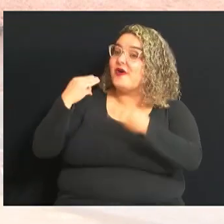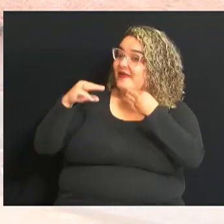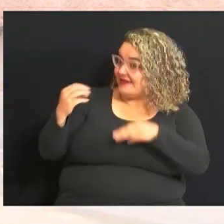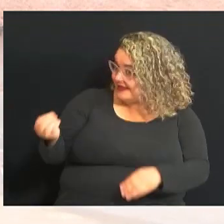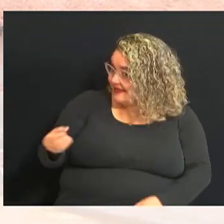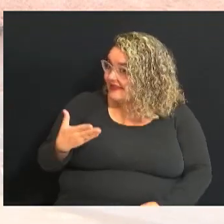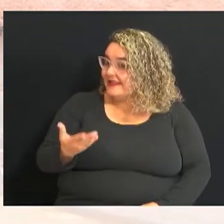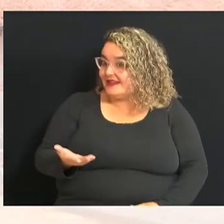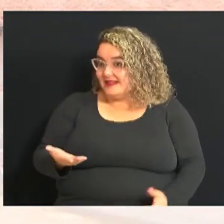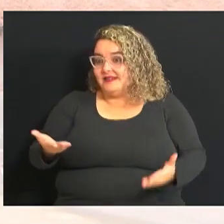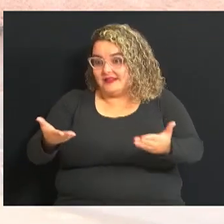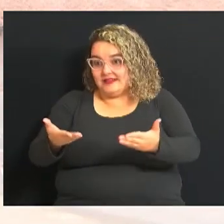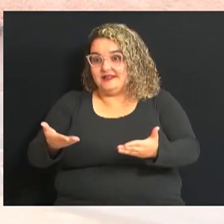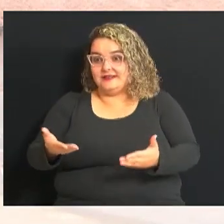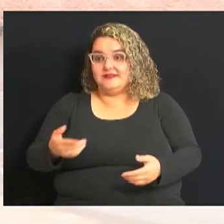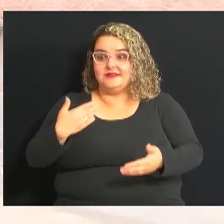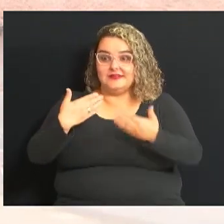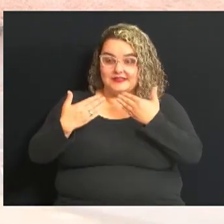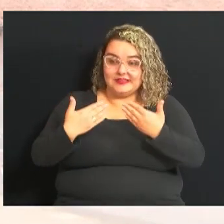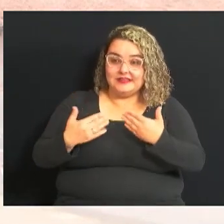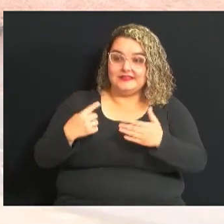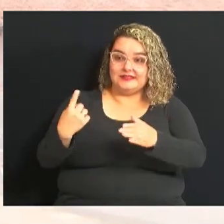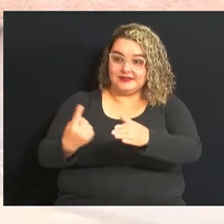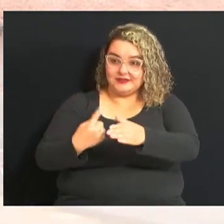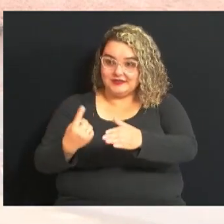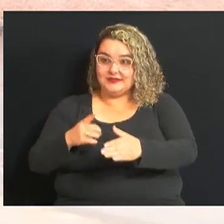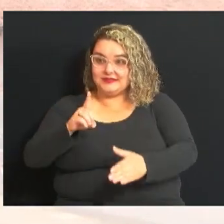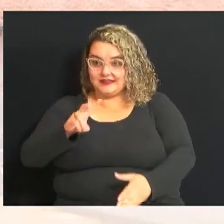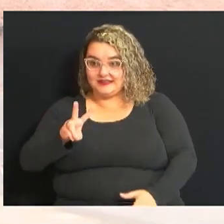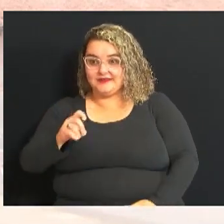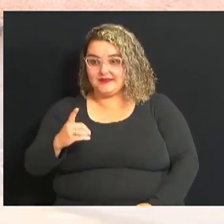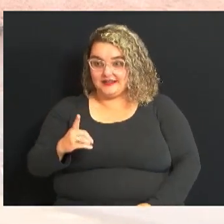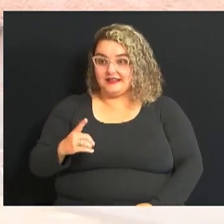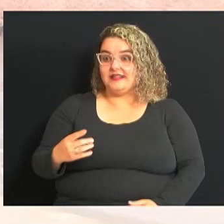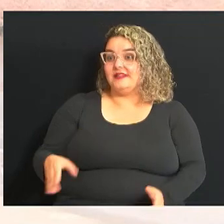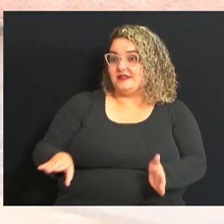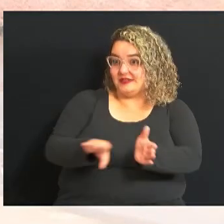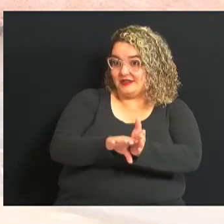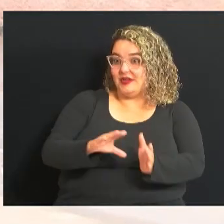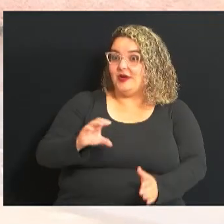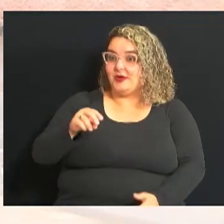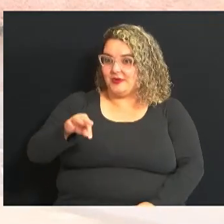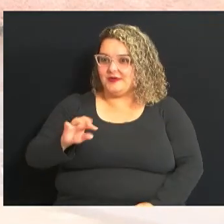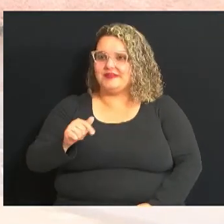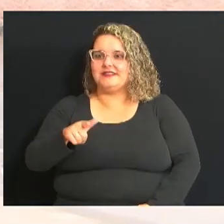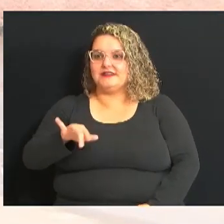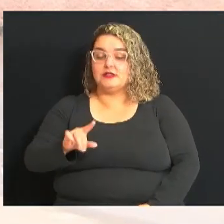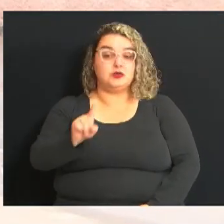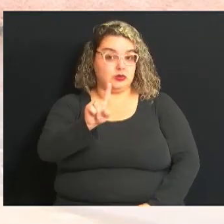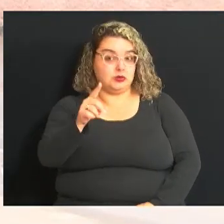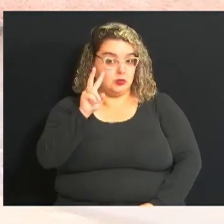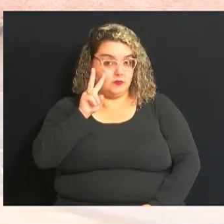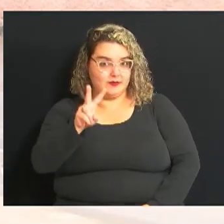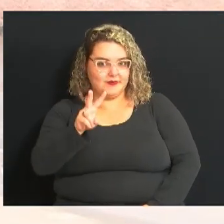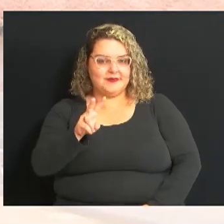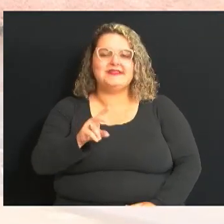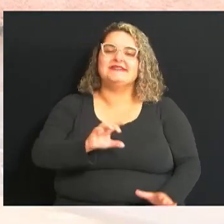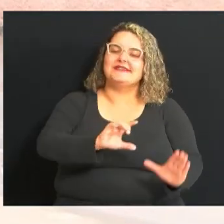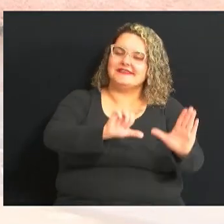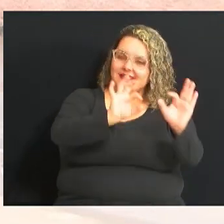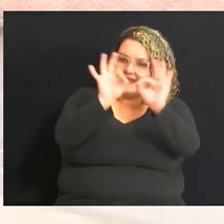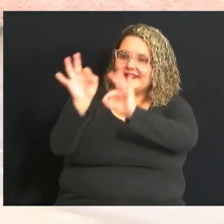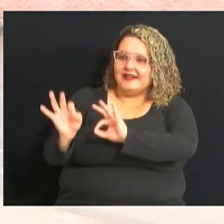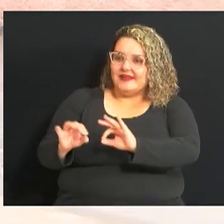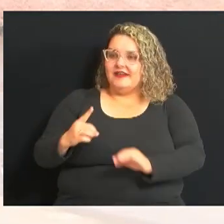Agora a gente está falando trabalho de DVD. Vem aí novo trabalho do Grupo Contágio, mas também você que não assistiu, assista o DVD do Grupo